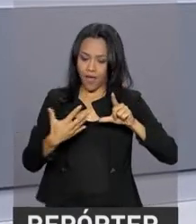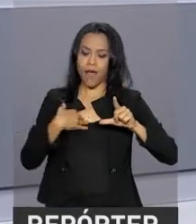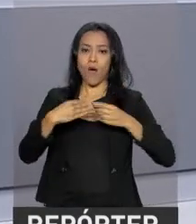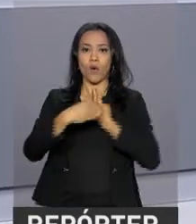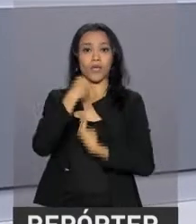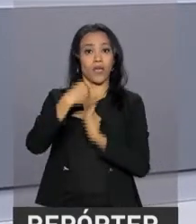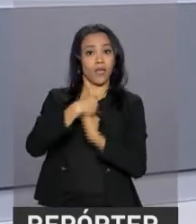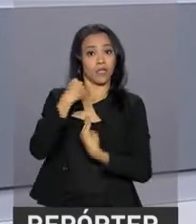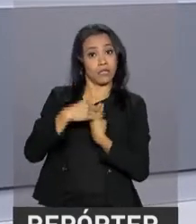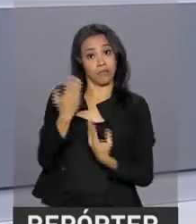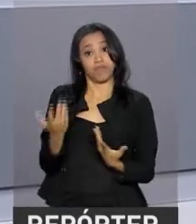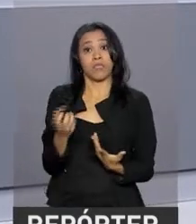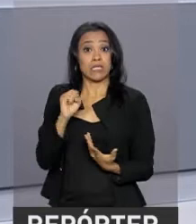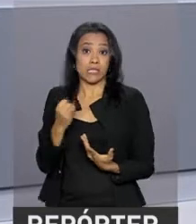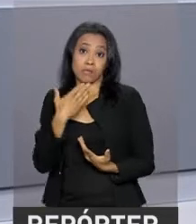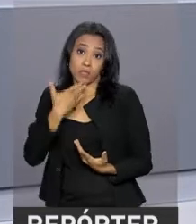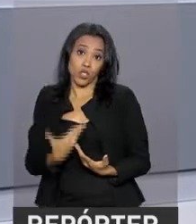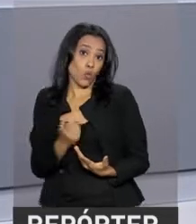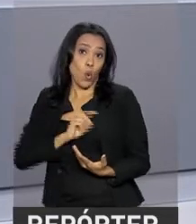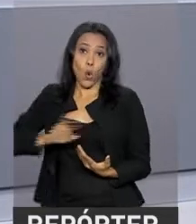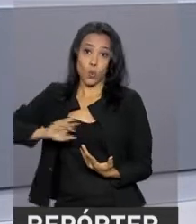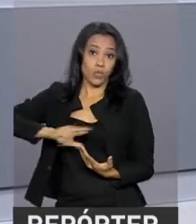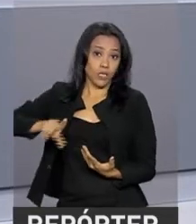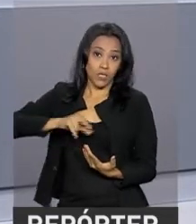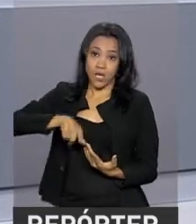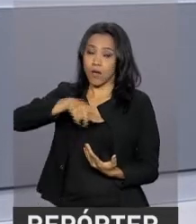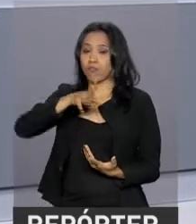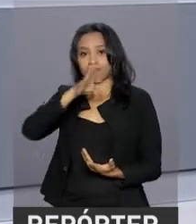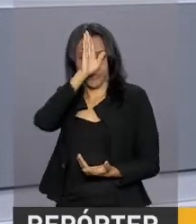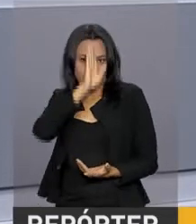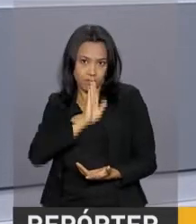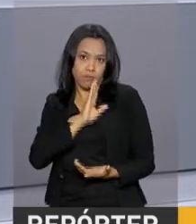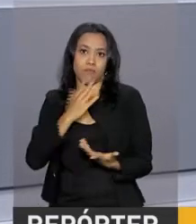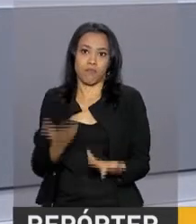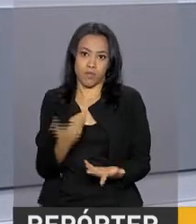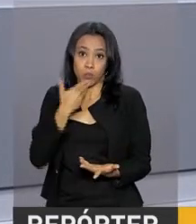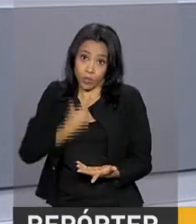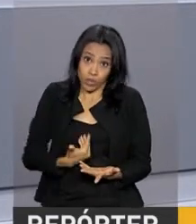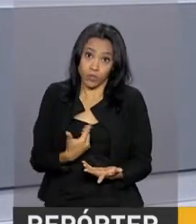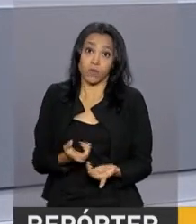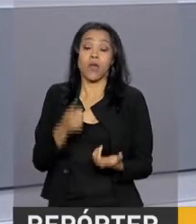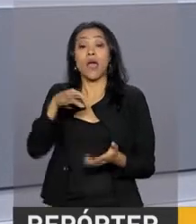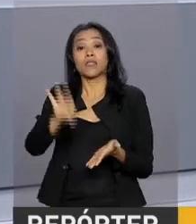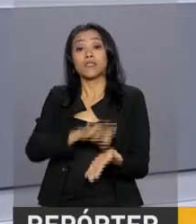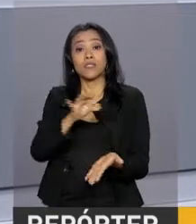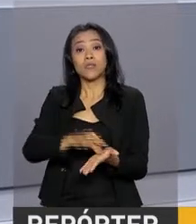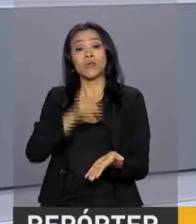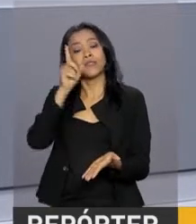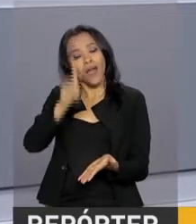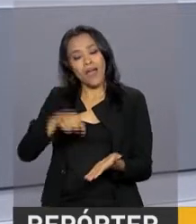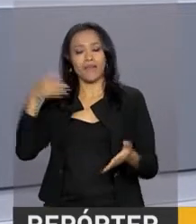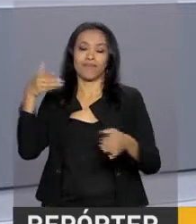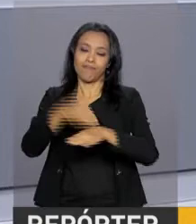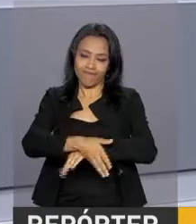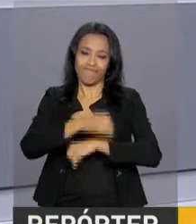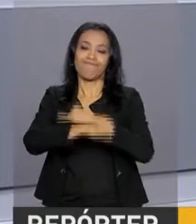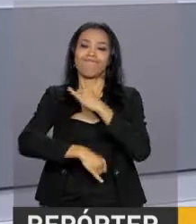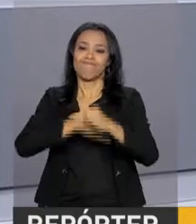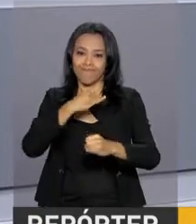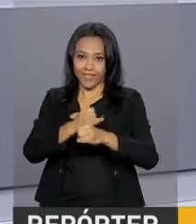dependendo se o participante pediu ou não a isenção da taxa lembrando que as inscrições do enem são feitas exclusivamente pela internet